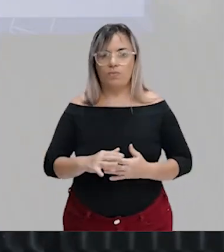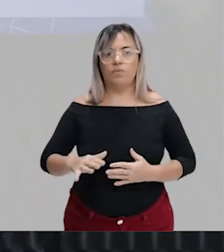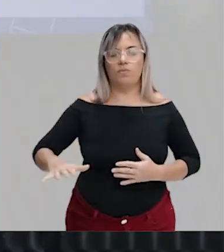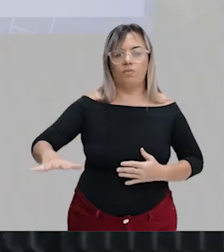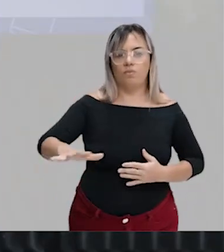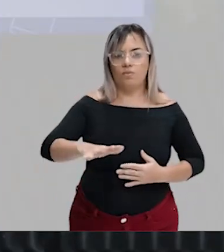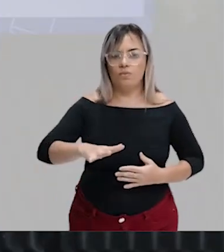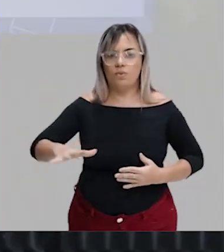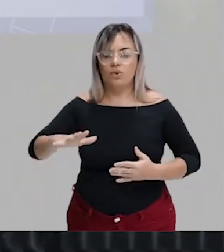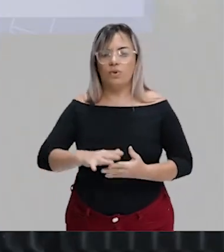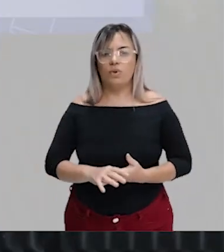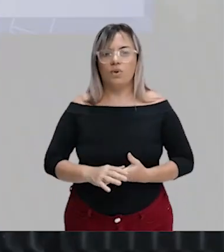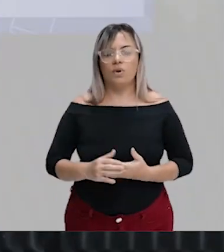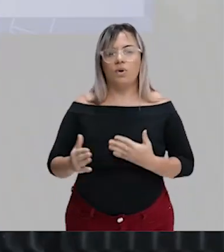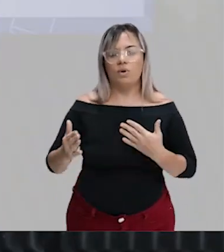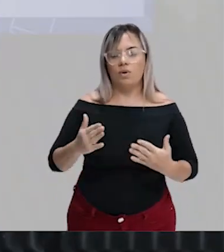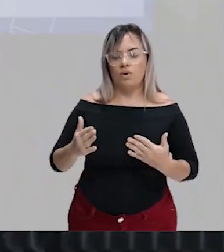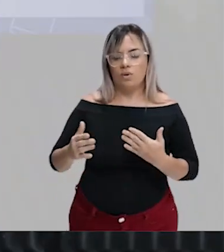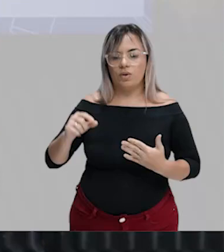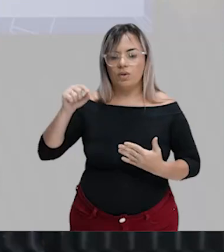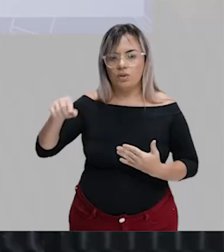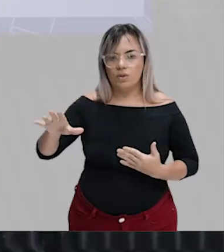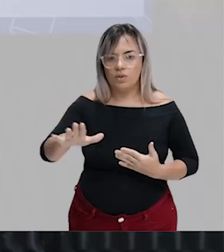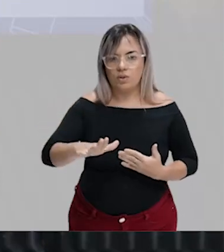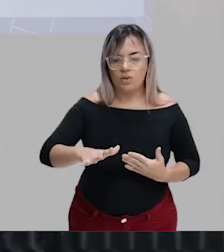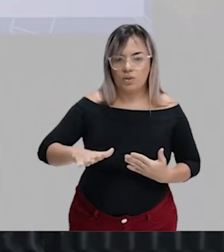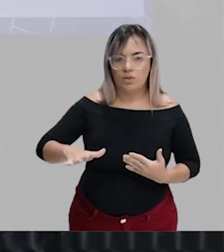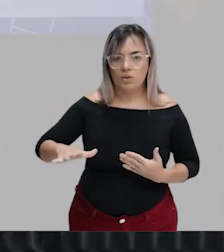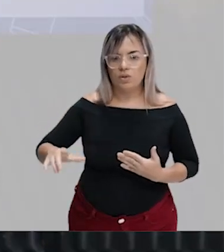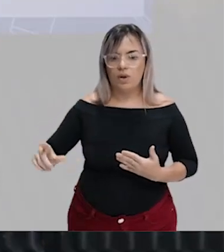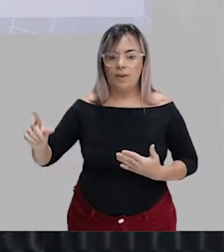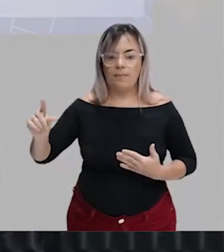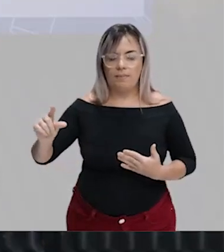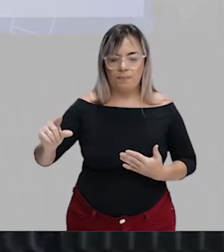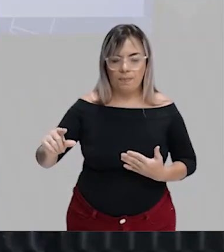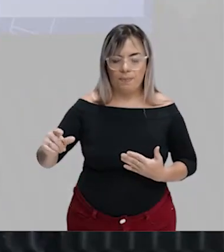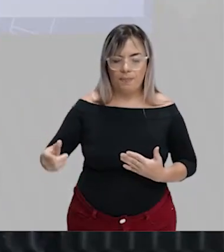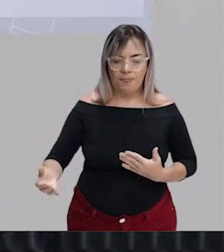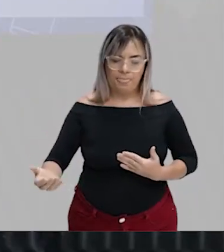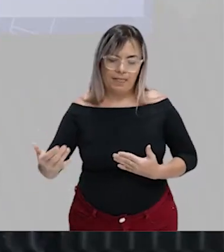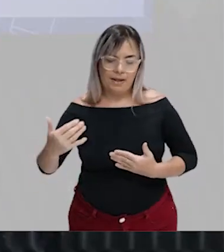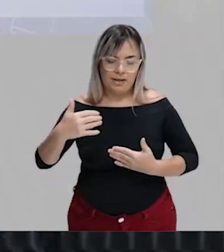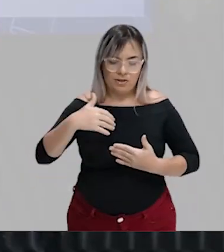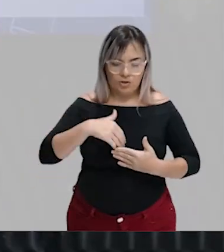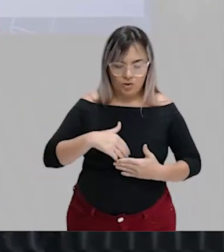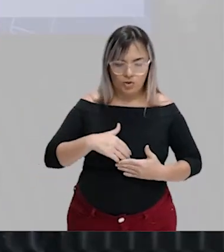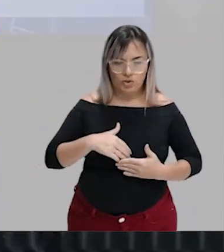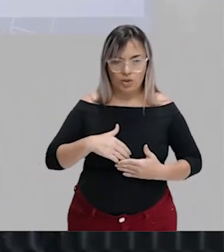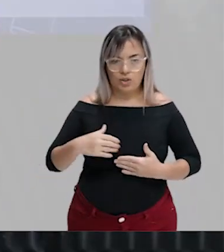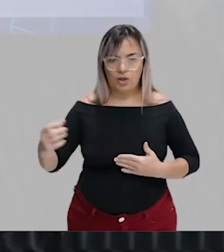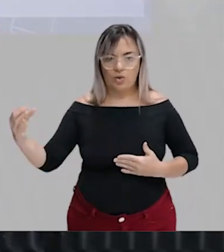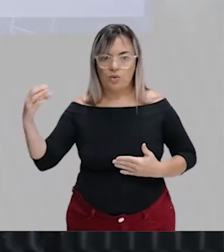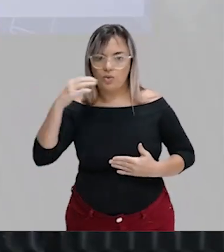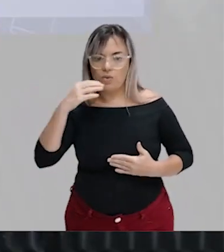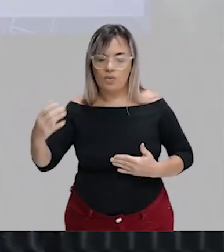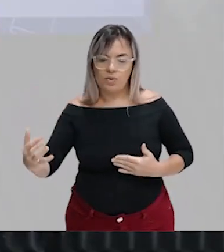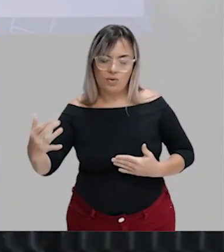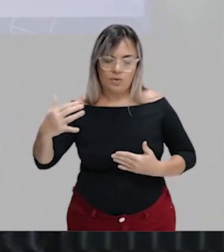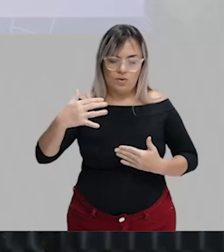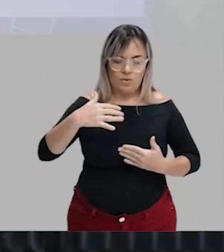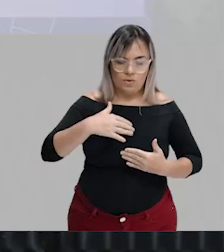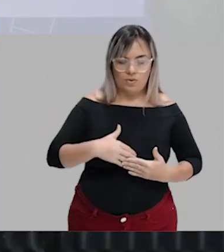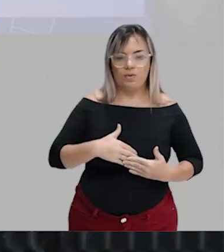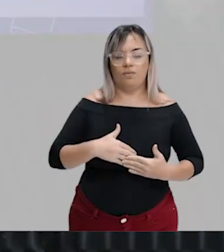temperatura do corpo, naturalmente o calor ele vai sair do corpo para o ambiente. Ou seja, quando